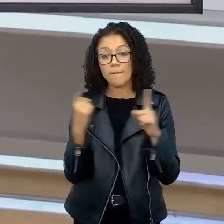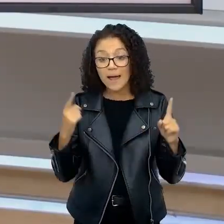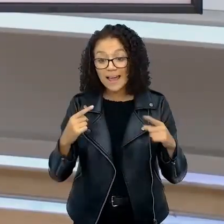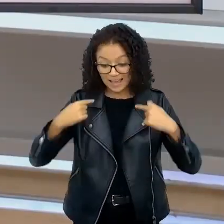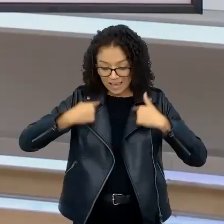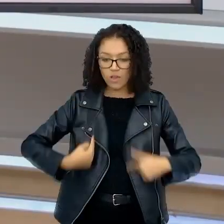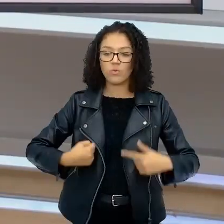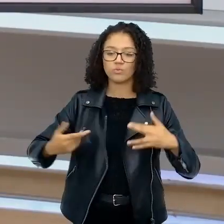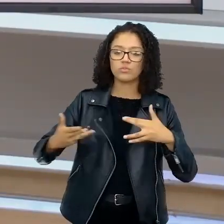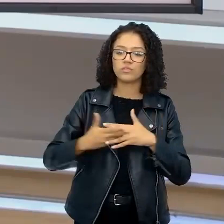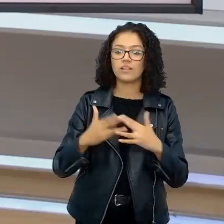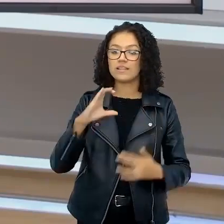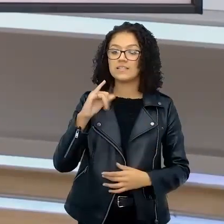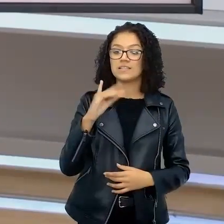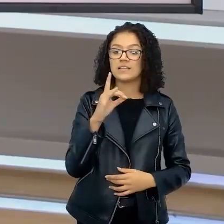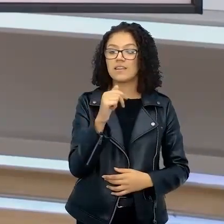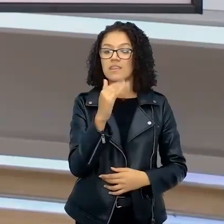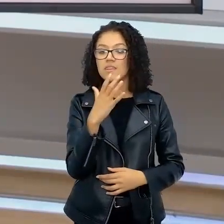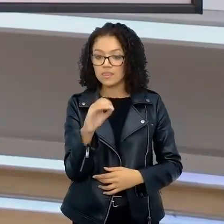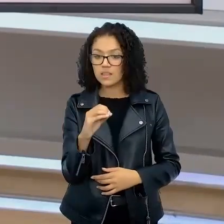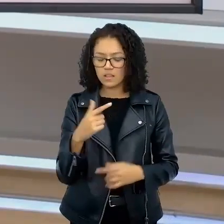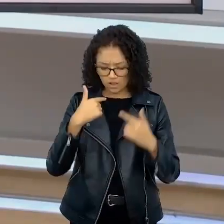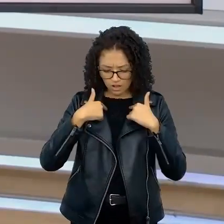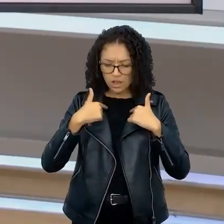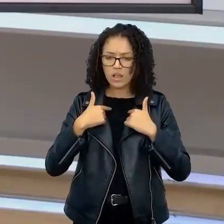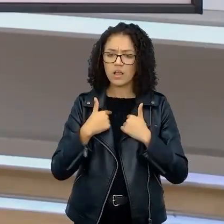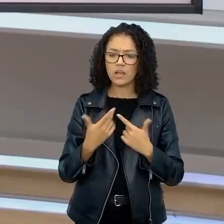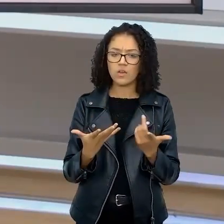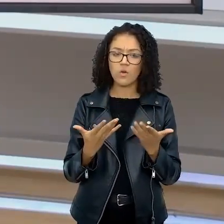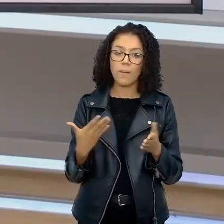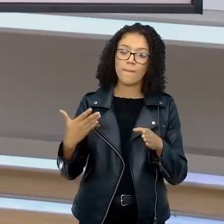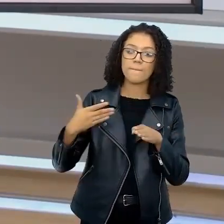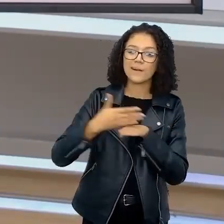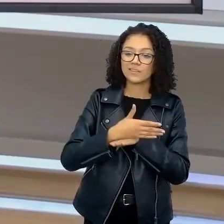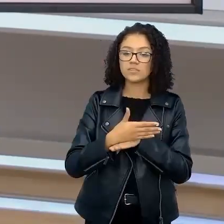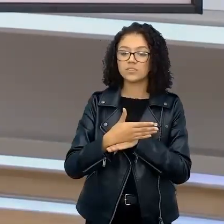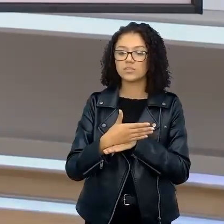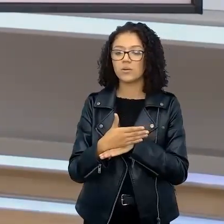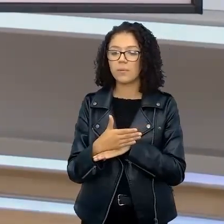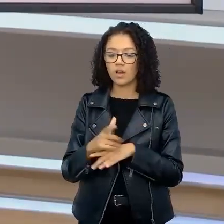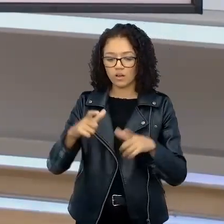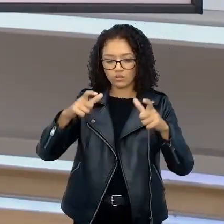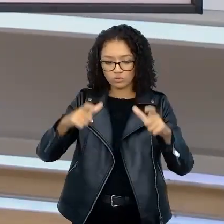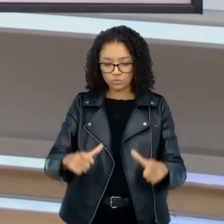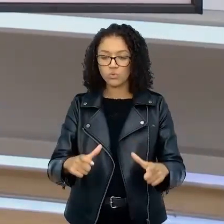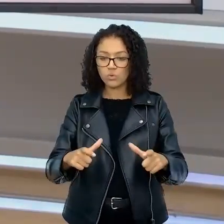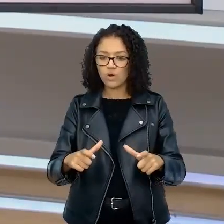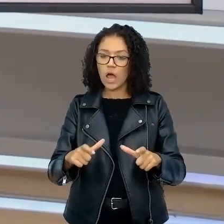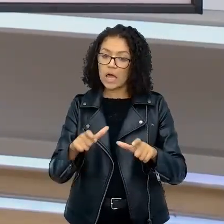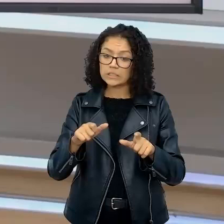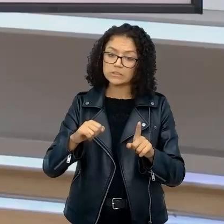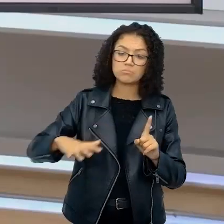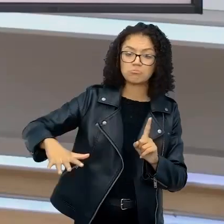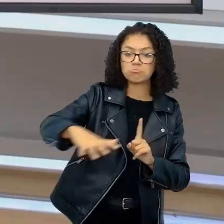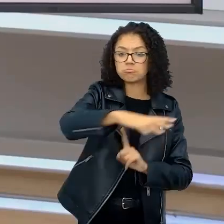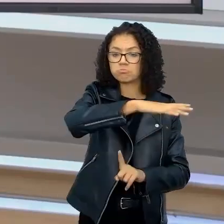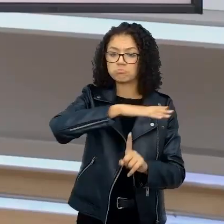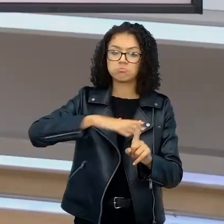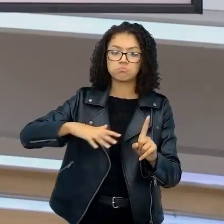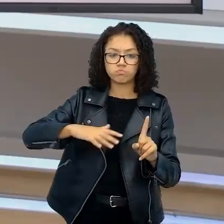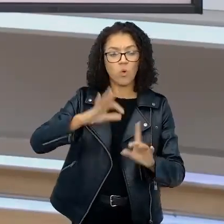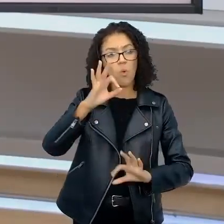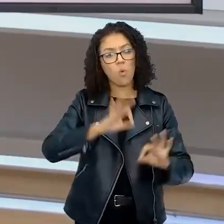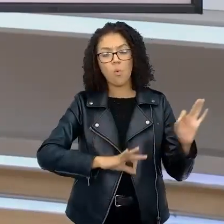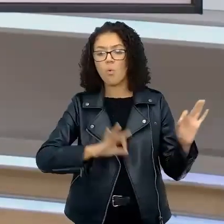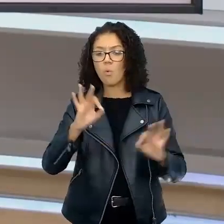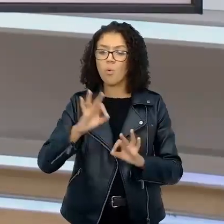essa possibilidade, né, de participar desses espaços, que são espaços coletivos ali, e organizados,